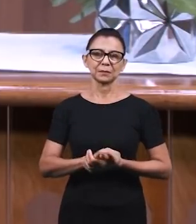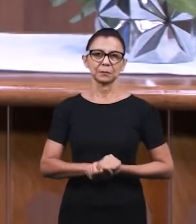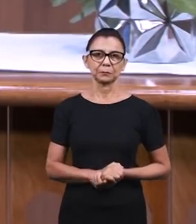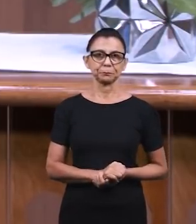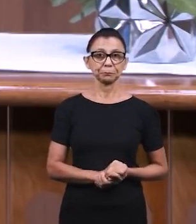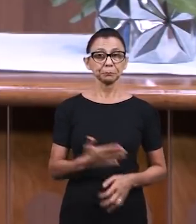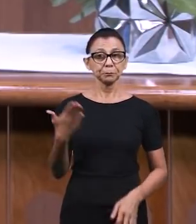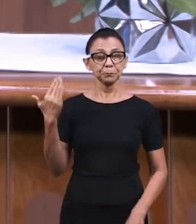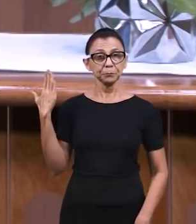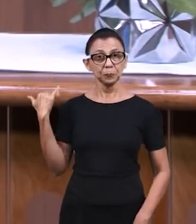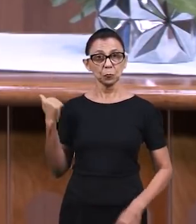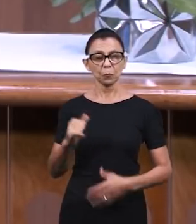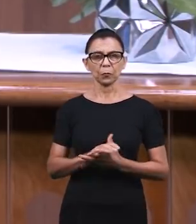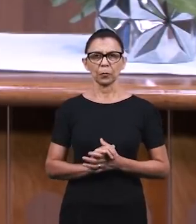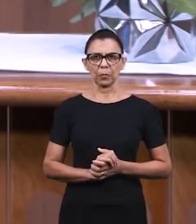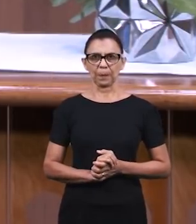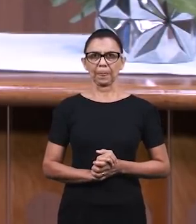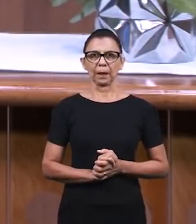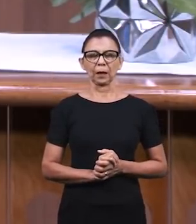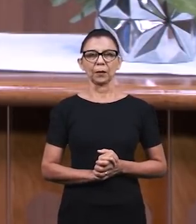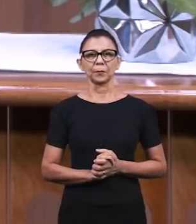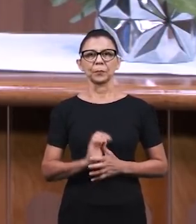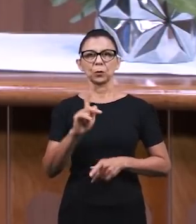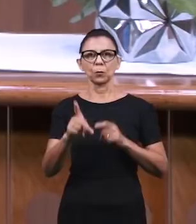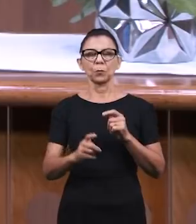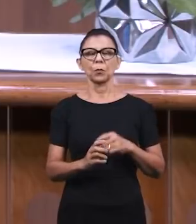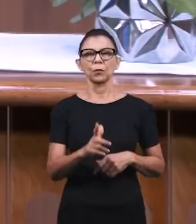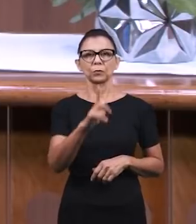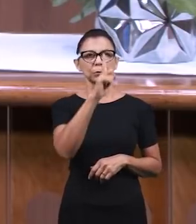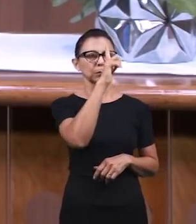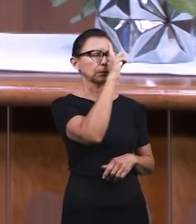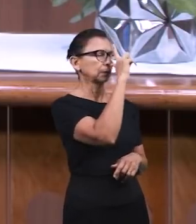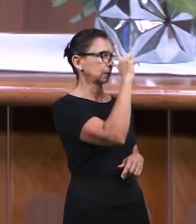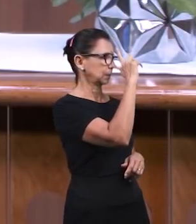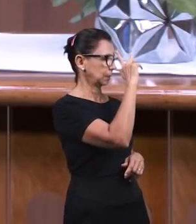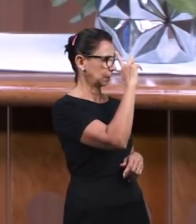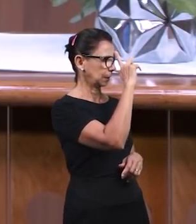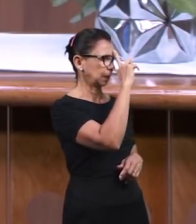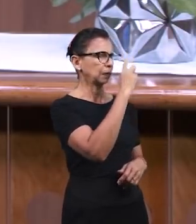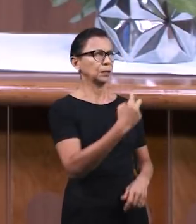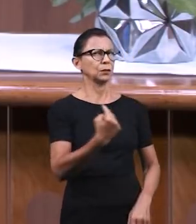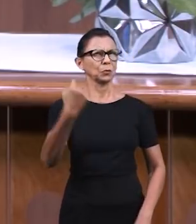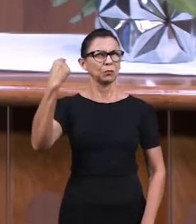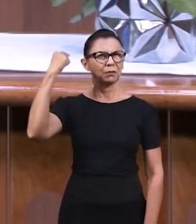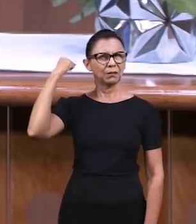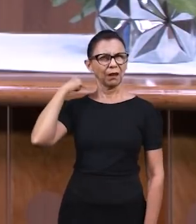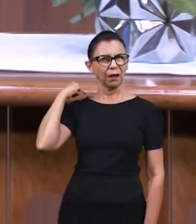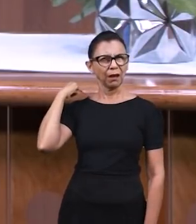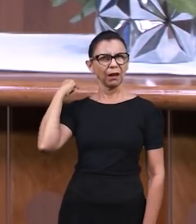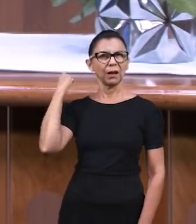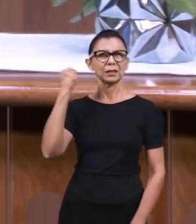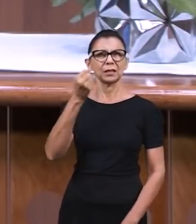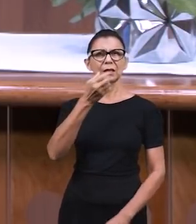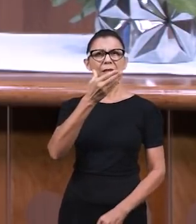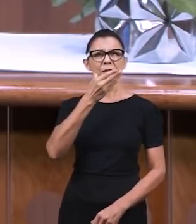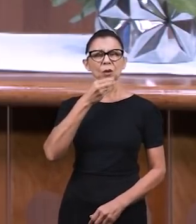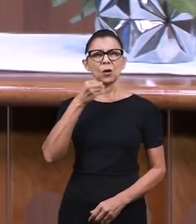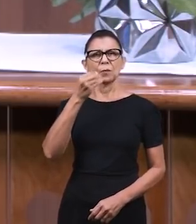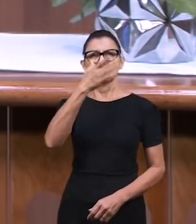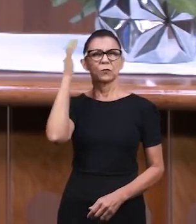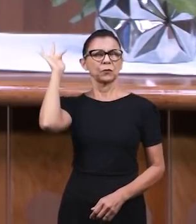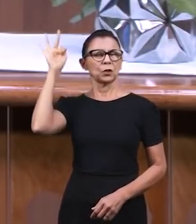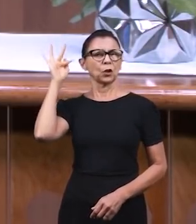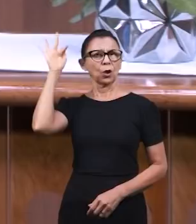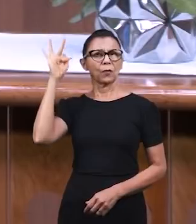os gregos falavam sobre ansiedade, que é uma expressão que vem lá da época dos filósofos gregos,